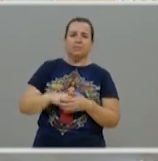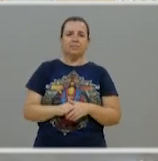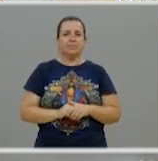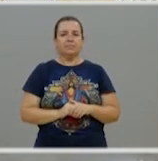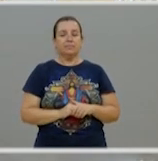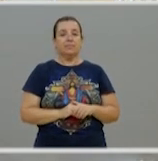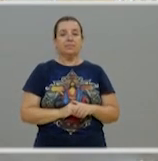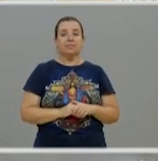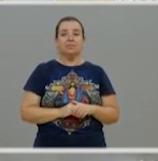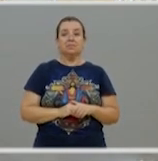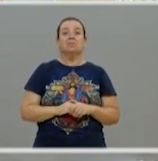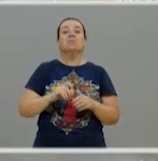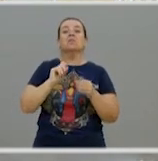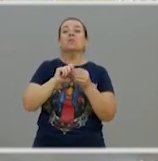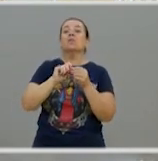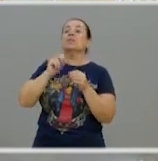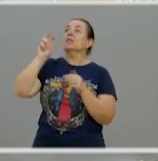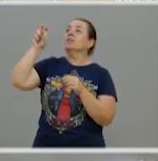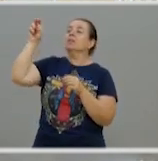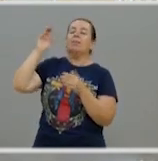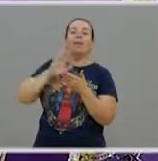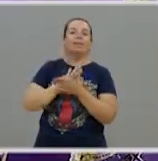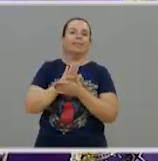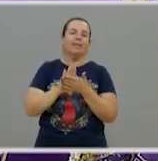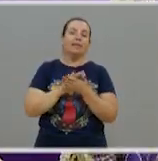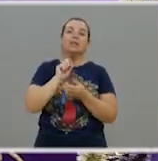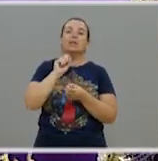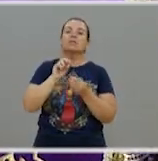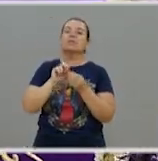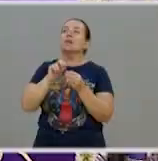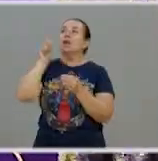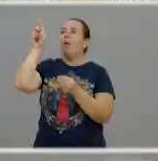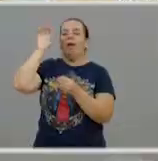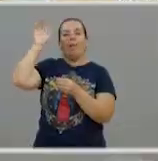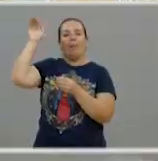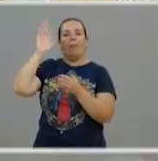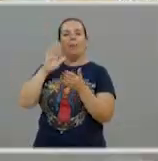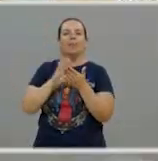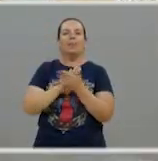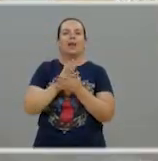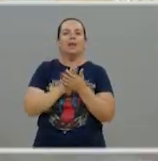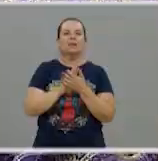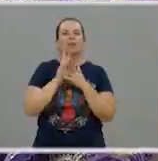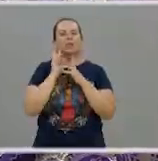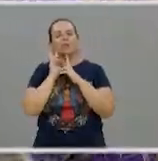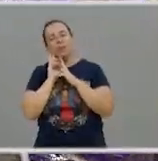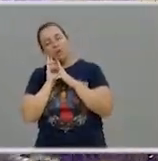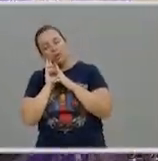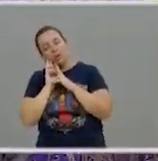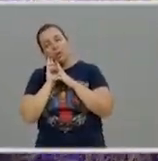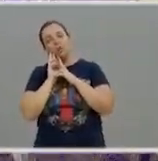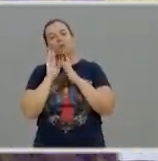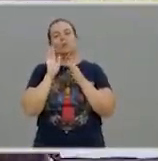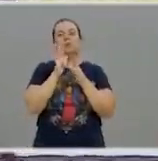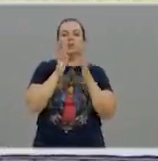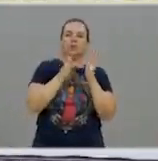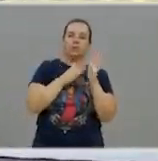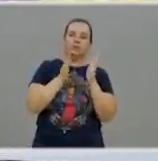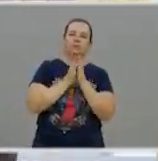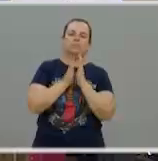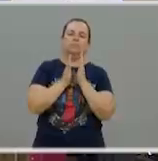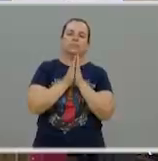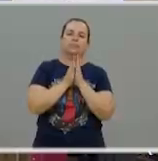O que que fizeram lá em cima? Nada. Para variar, dormir um pouco. Jesus rezou.